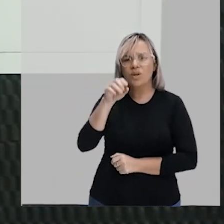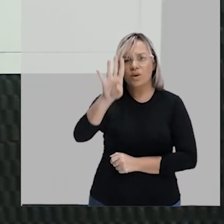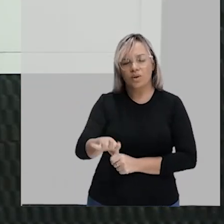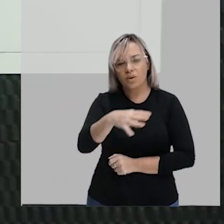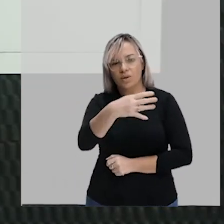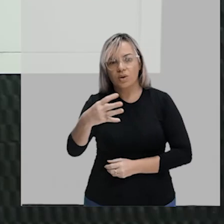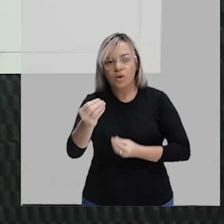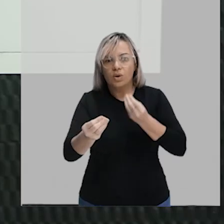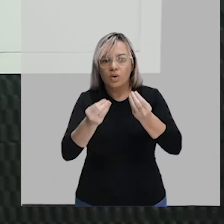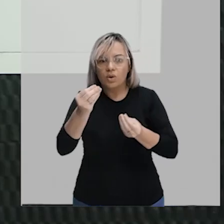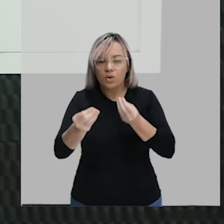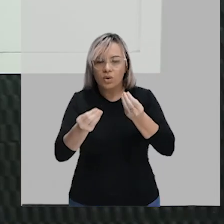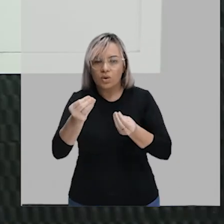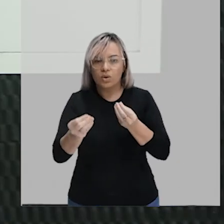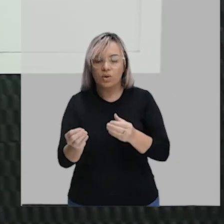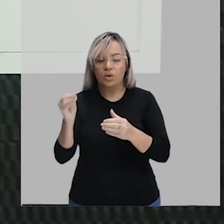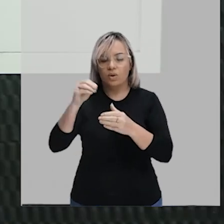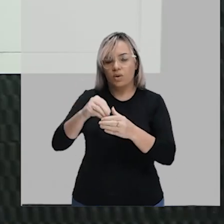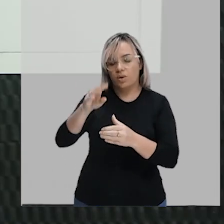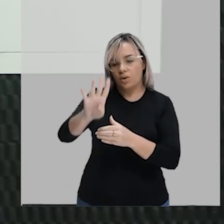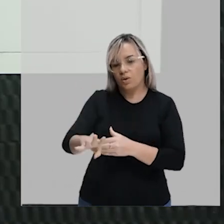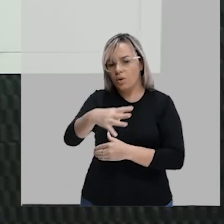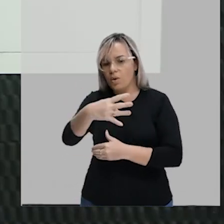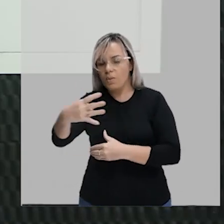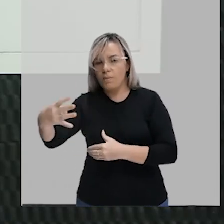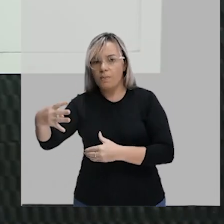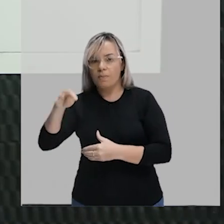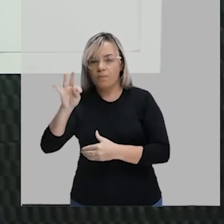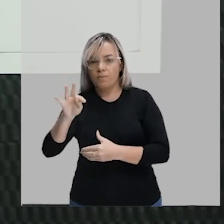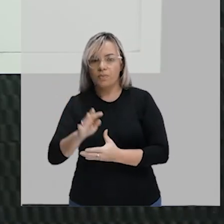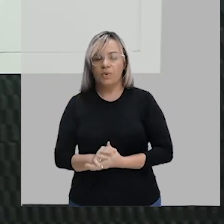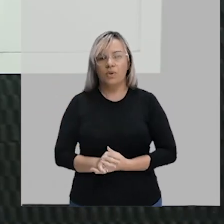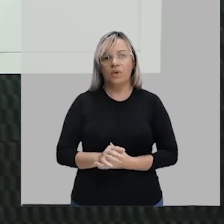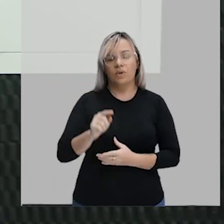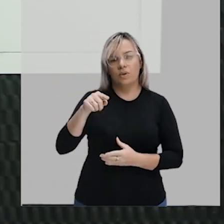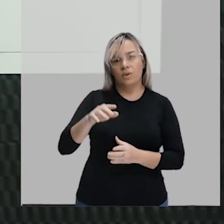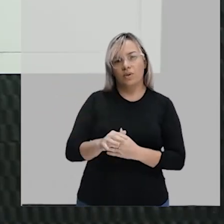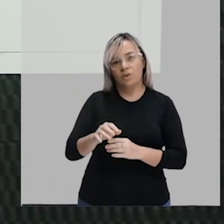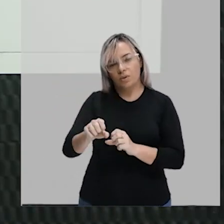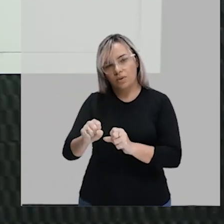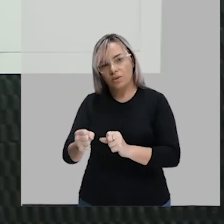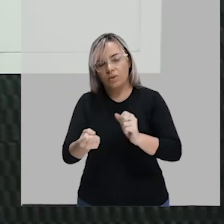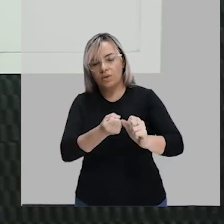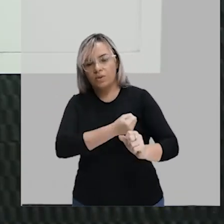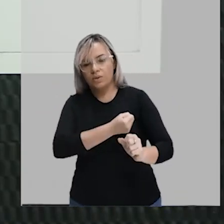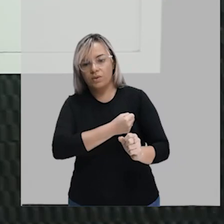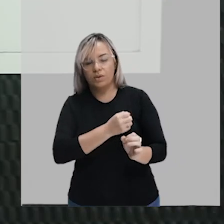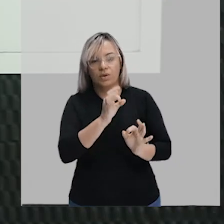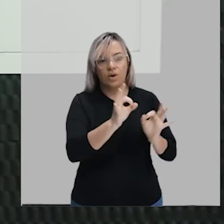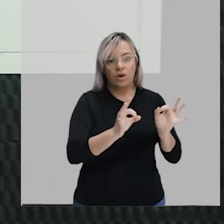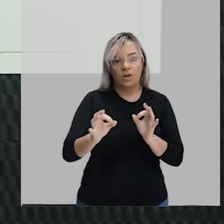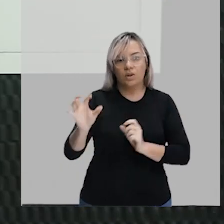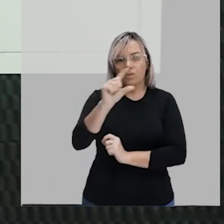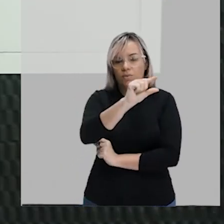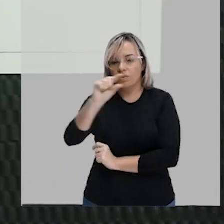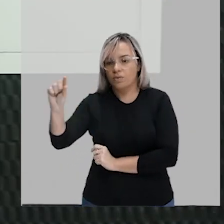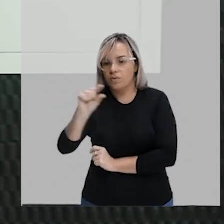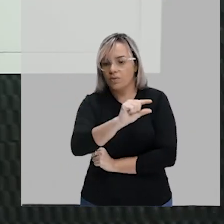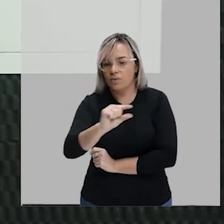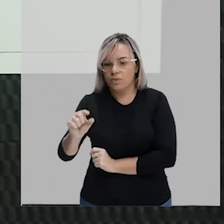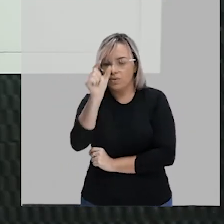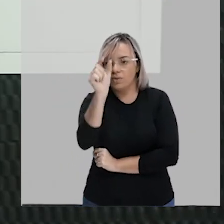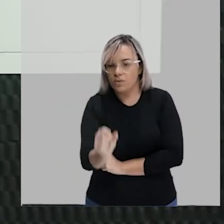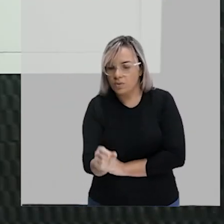matriz, como é que se compõe, né? Uma matriz é uma tabela formada por números que se dispõem em linhas e colunas,